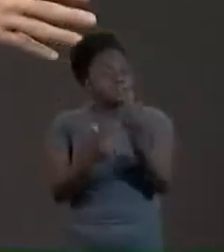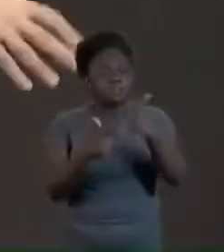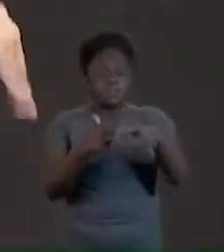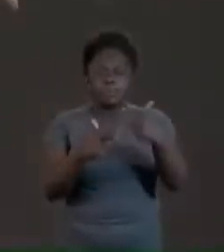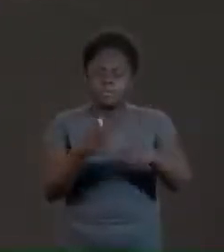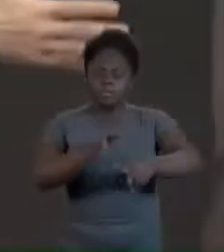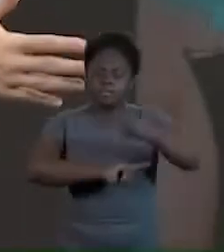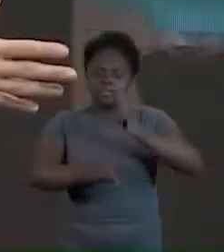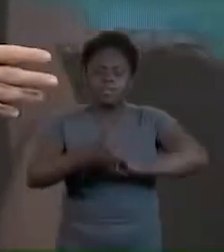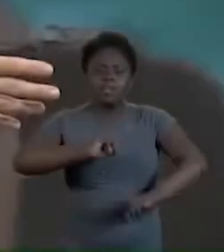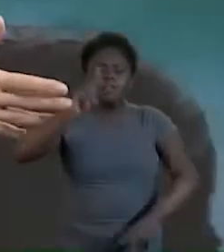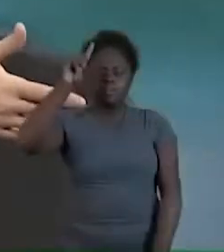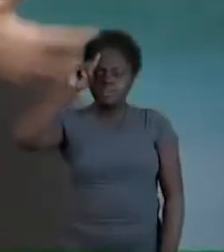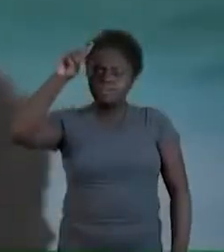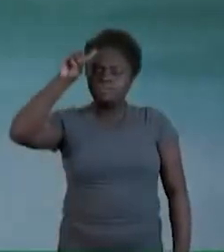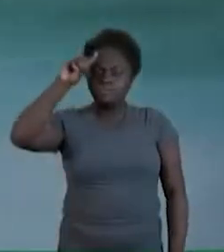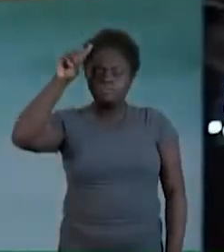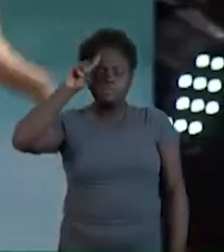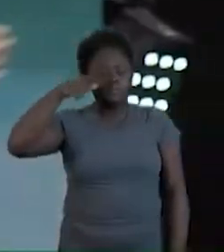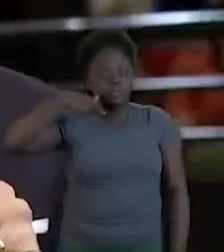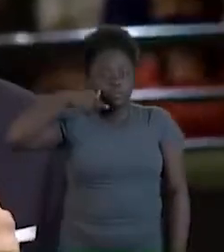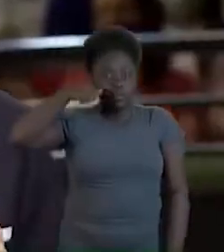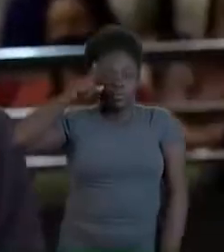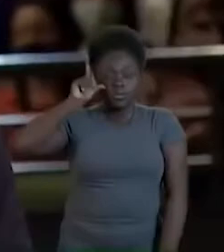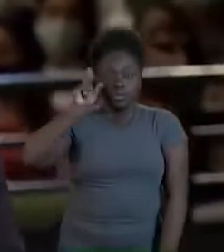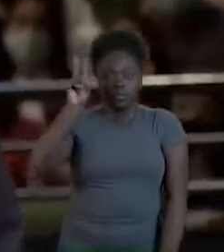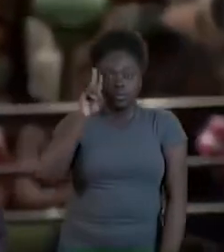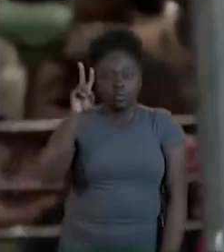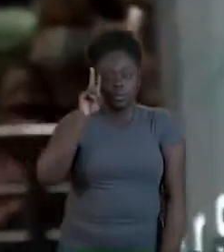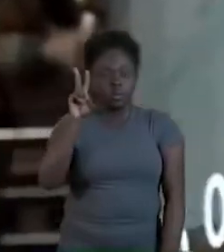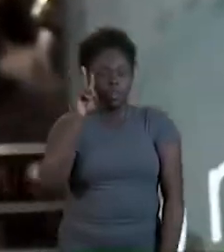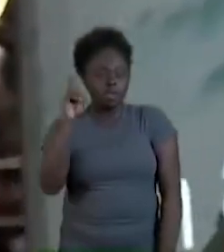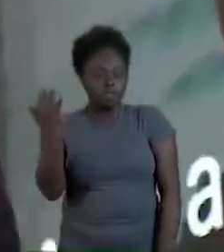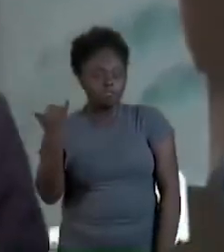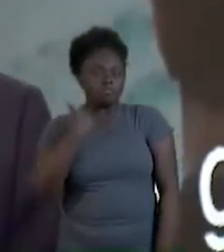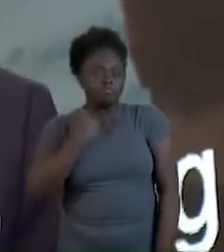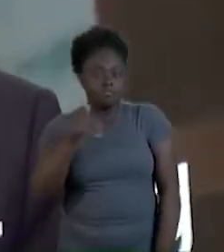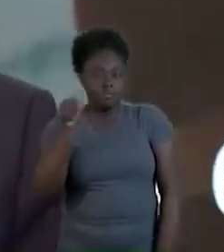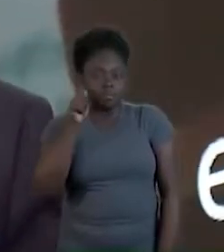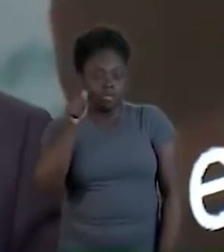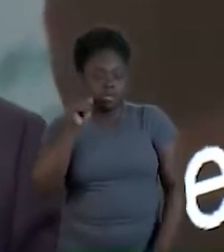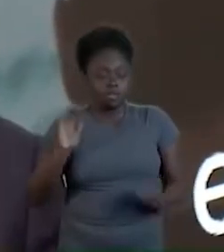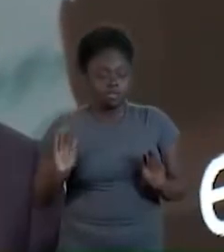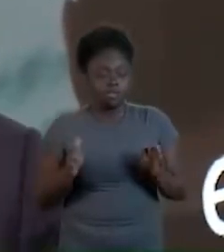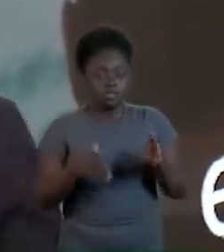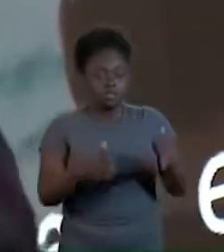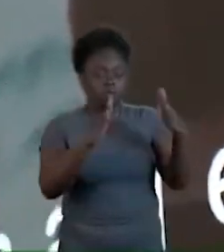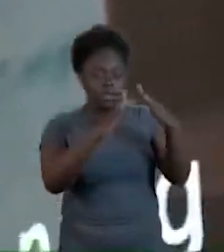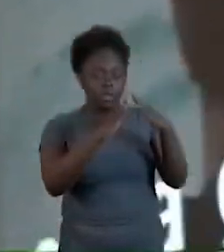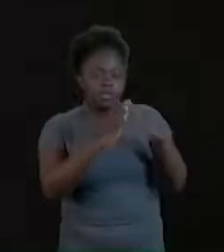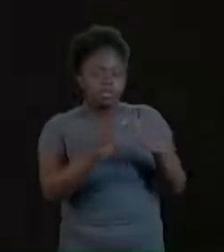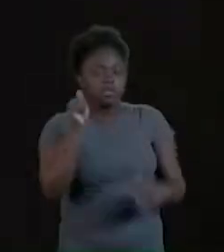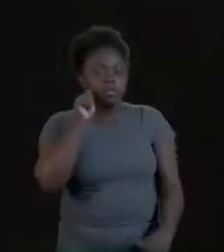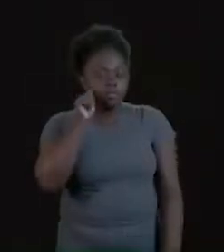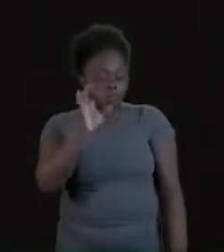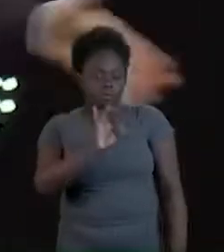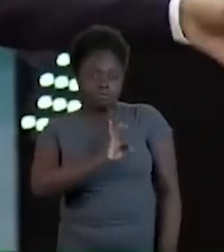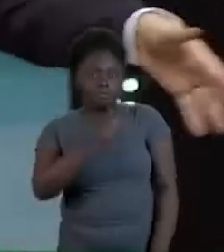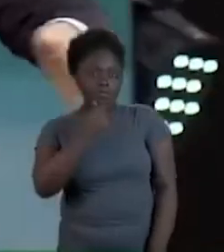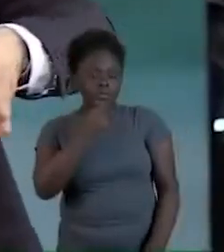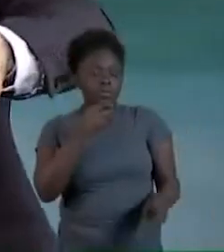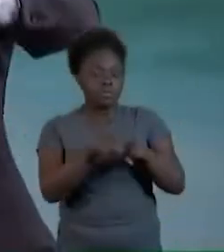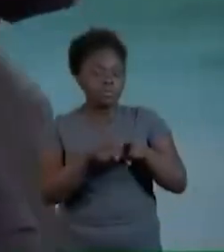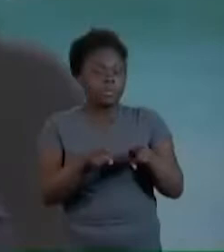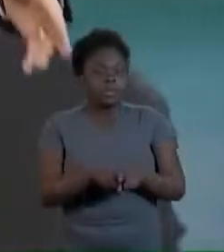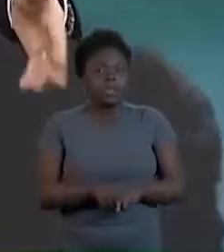hora, todo dia. Ontem mesmo eu ouvi a história de uma mulher que chegou em casa, a mulher policial, o homem policial, ela chegou em casa,